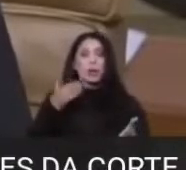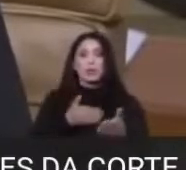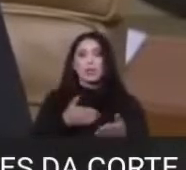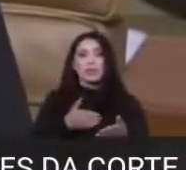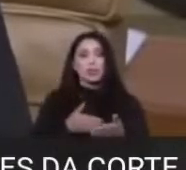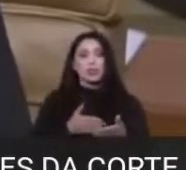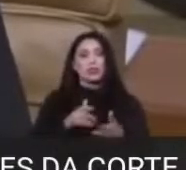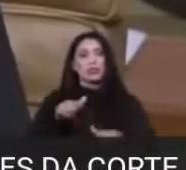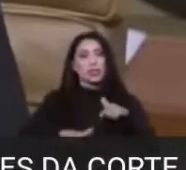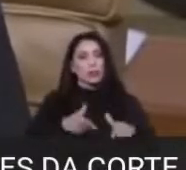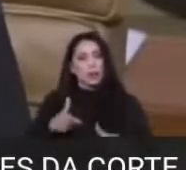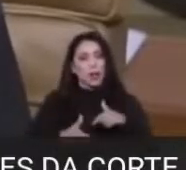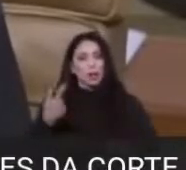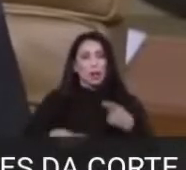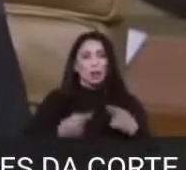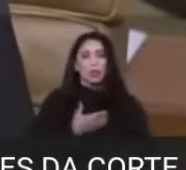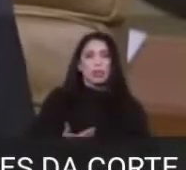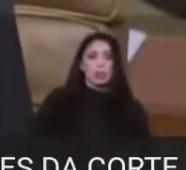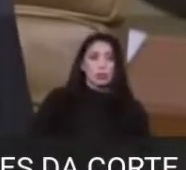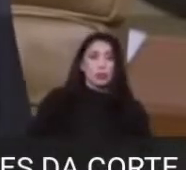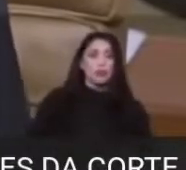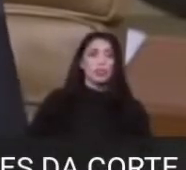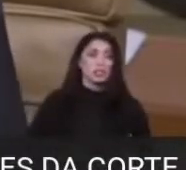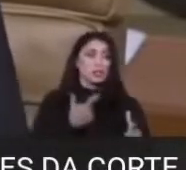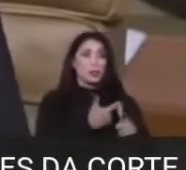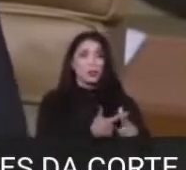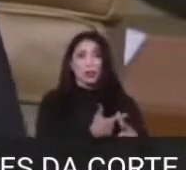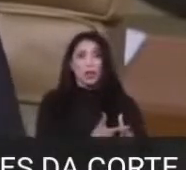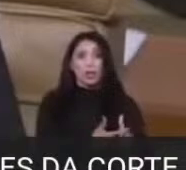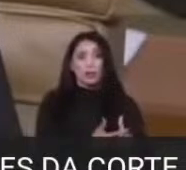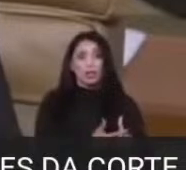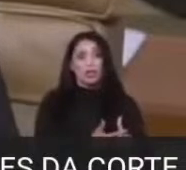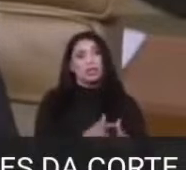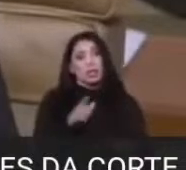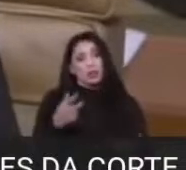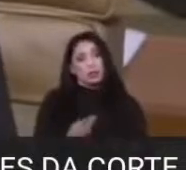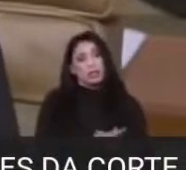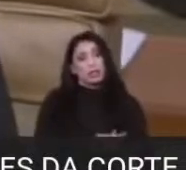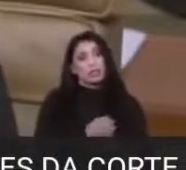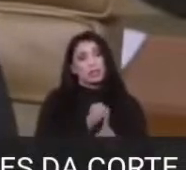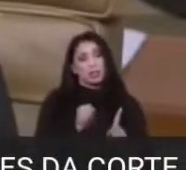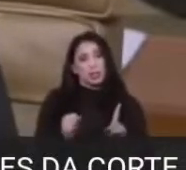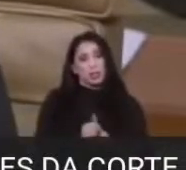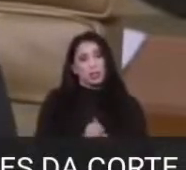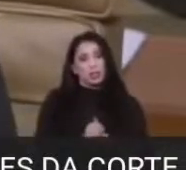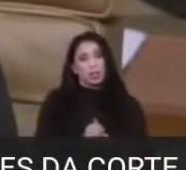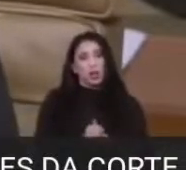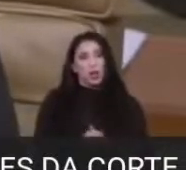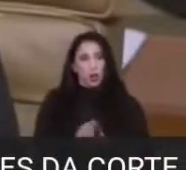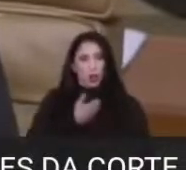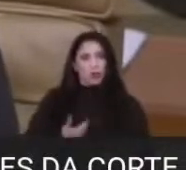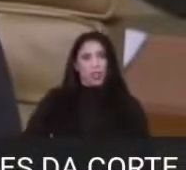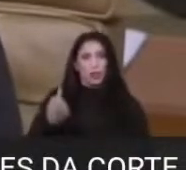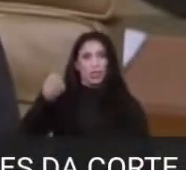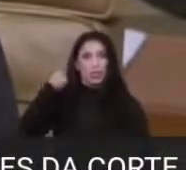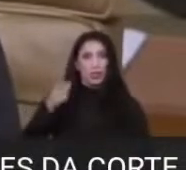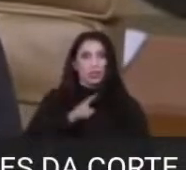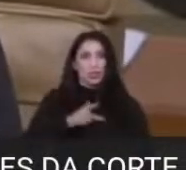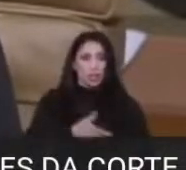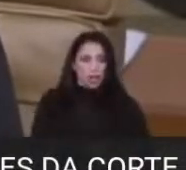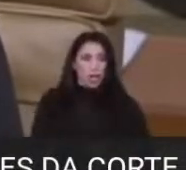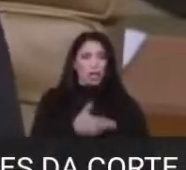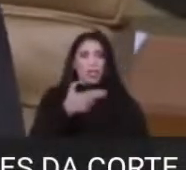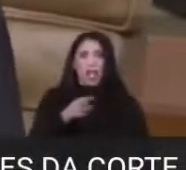públicas altamente lesivas para a sociedade. É o caso da política armamentista do governo anterior, da